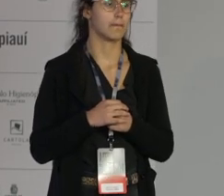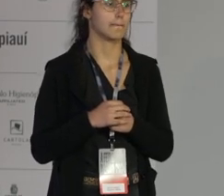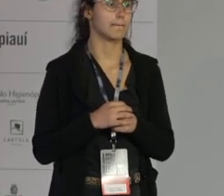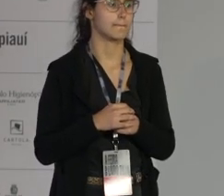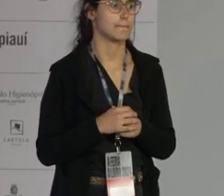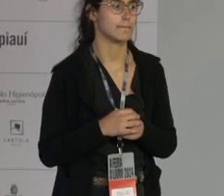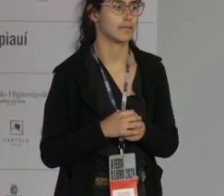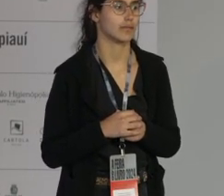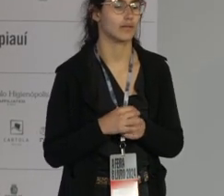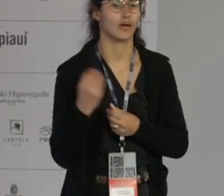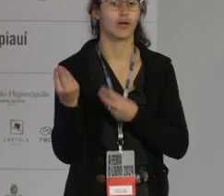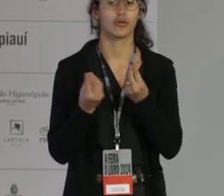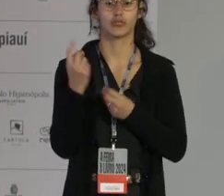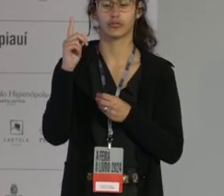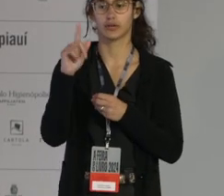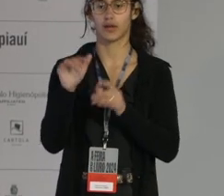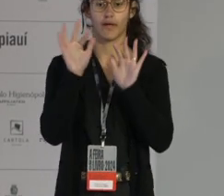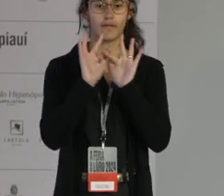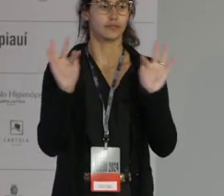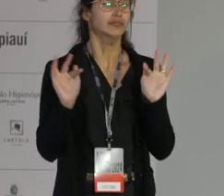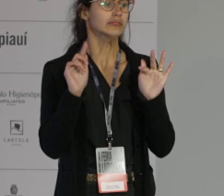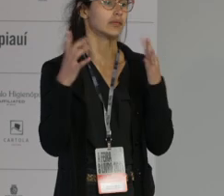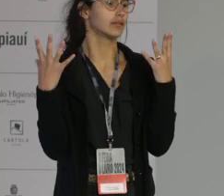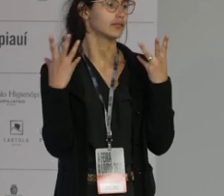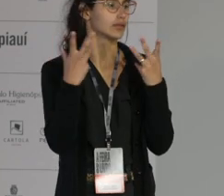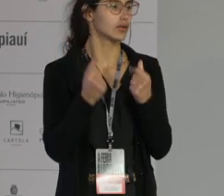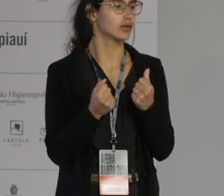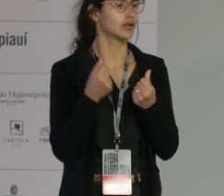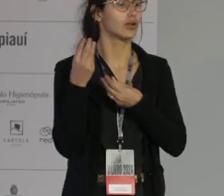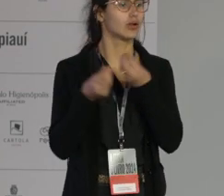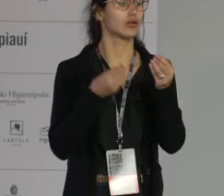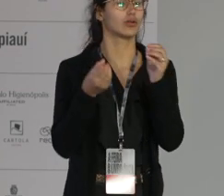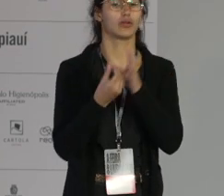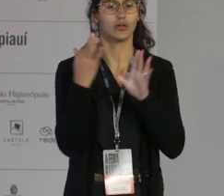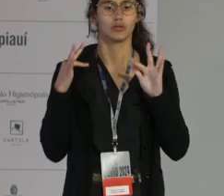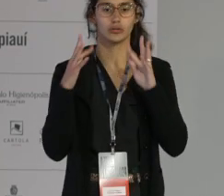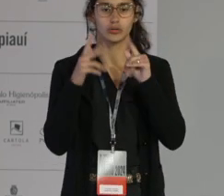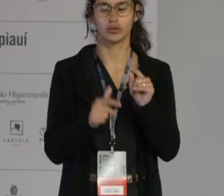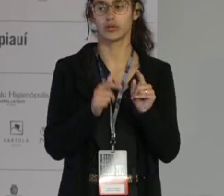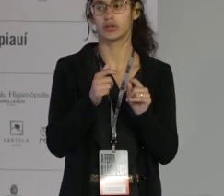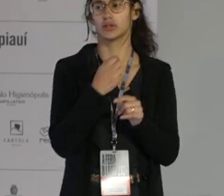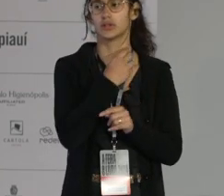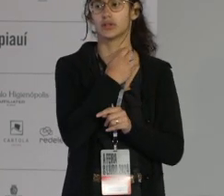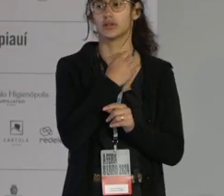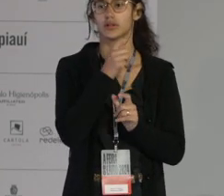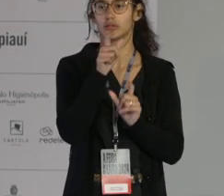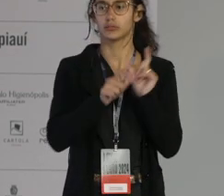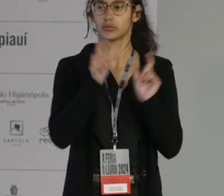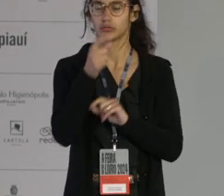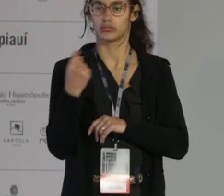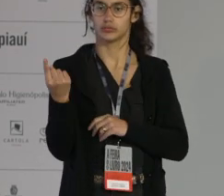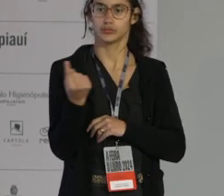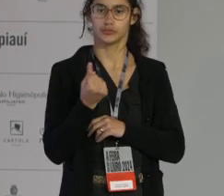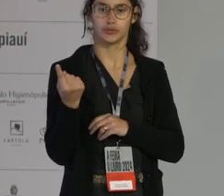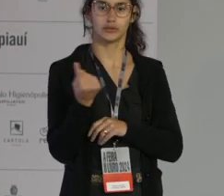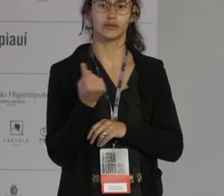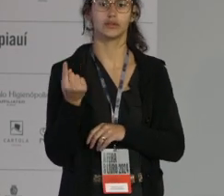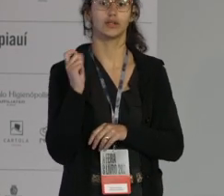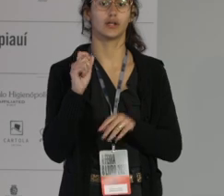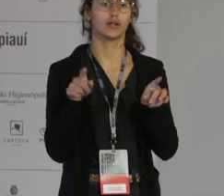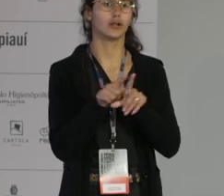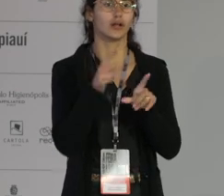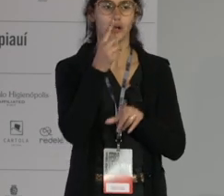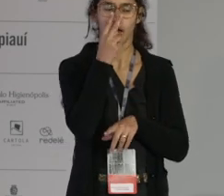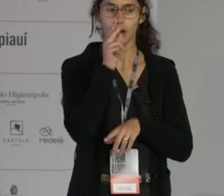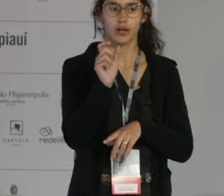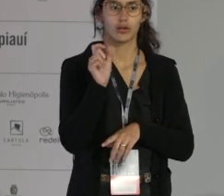De onde vem, que essa frase é genial, né? De onde vêm todas essas pessoas solitárias? E eu acho que um